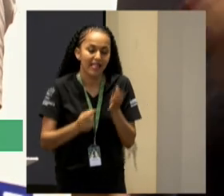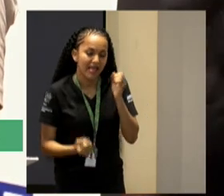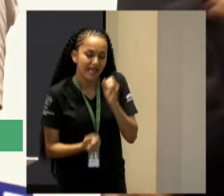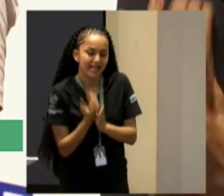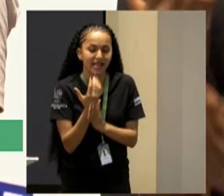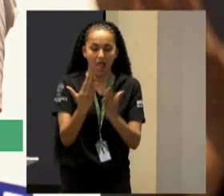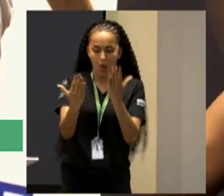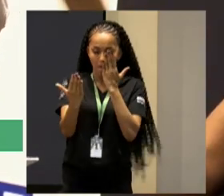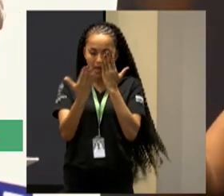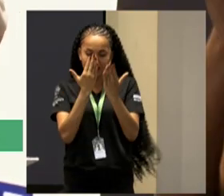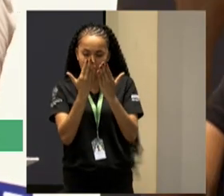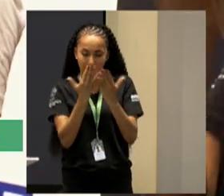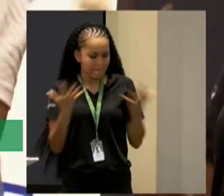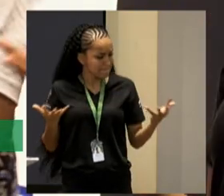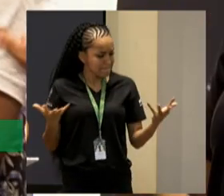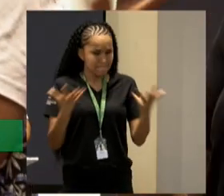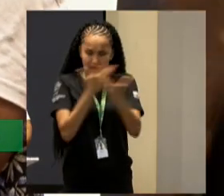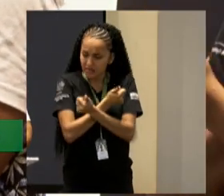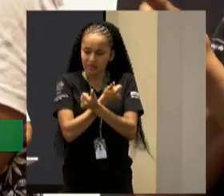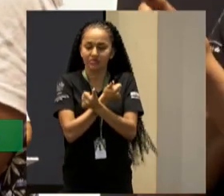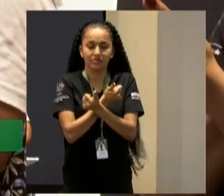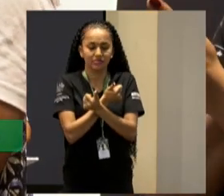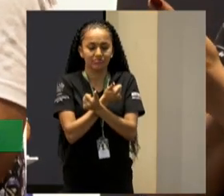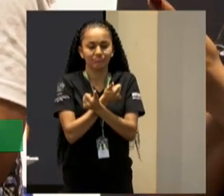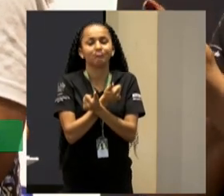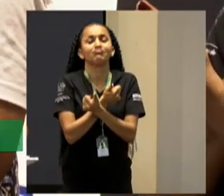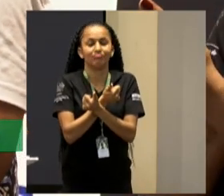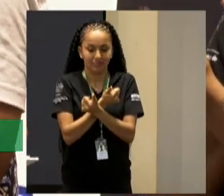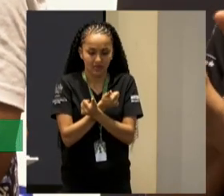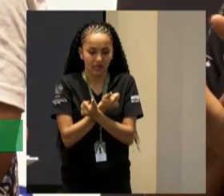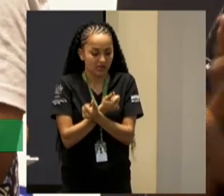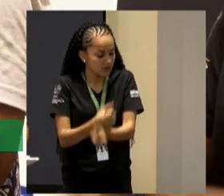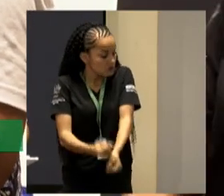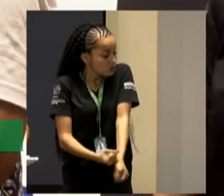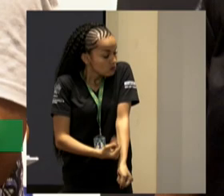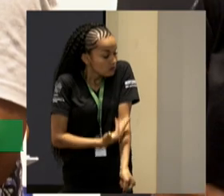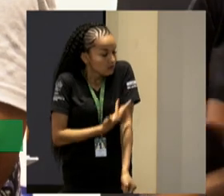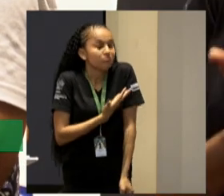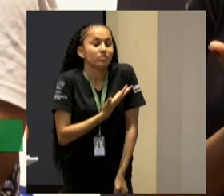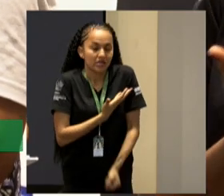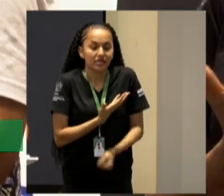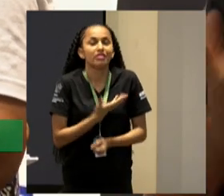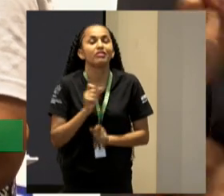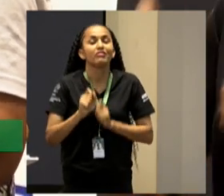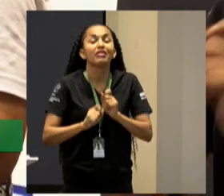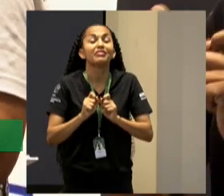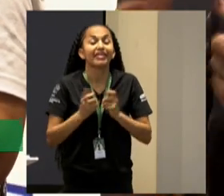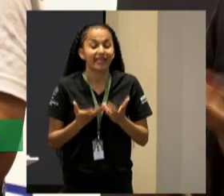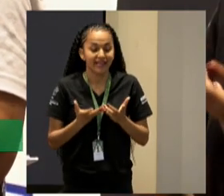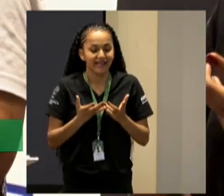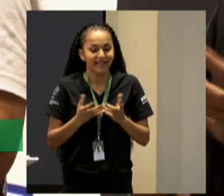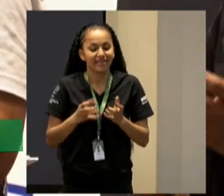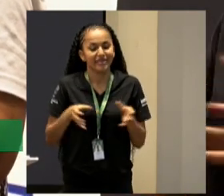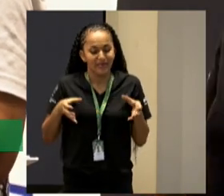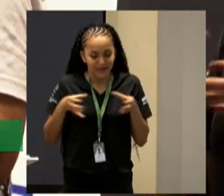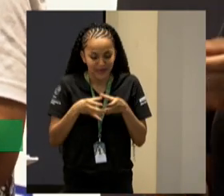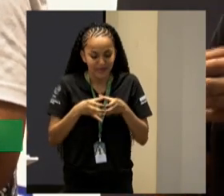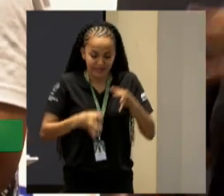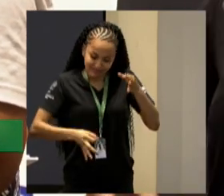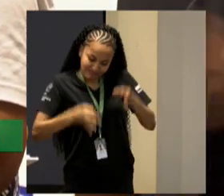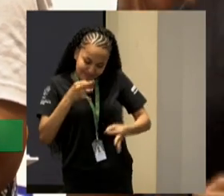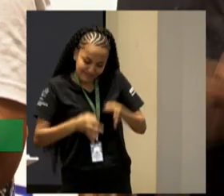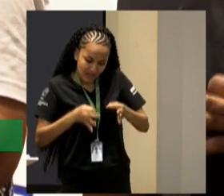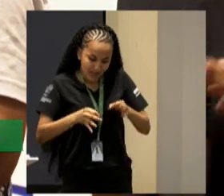um parecer belíssimo, inesquecível, emocionante, e faz com que a Comissão de